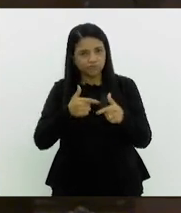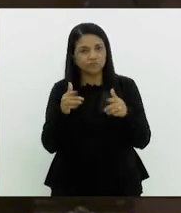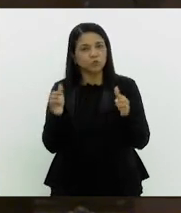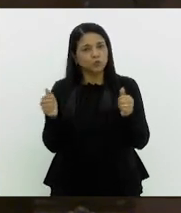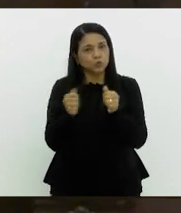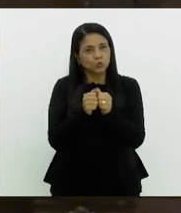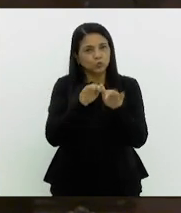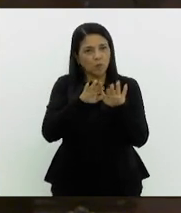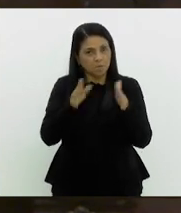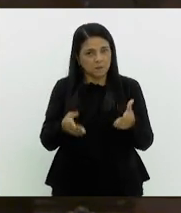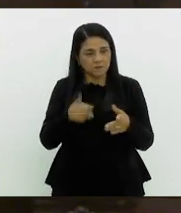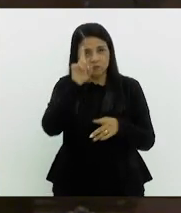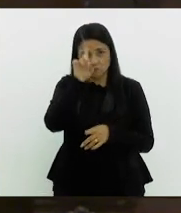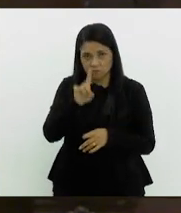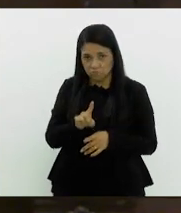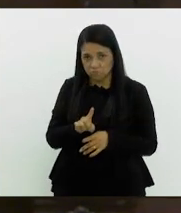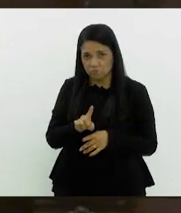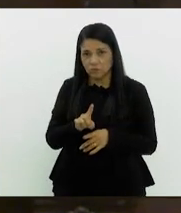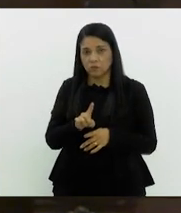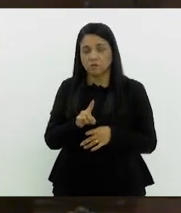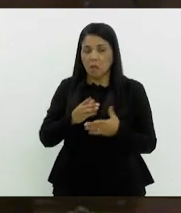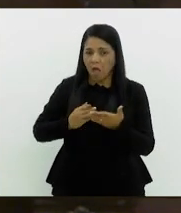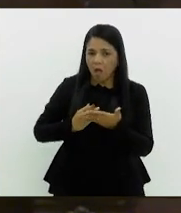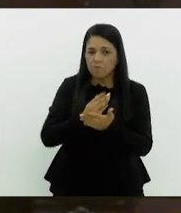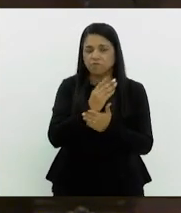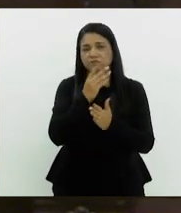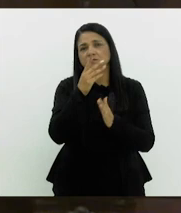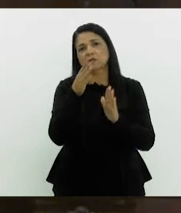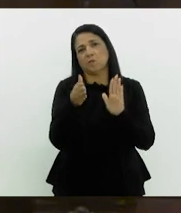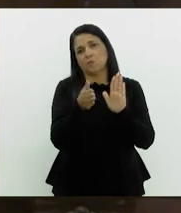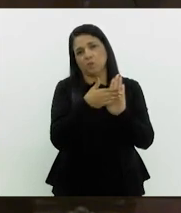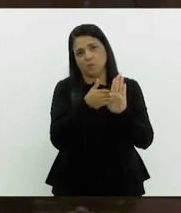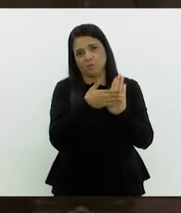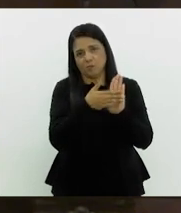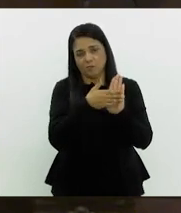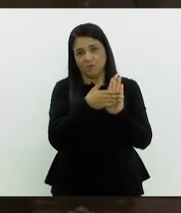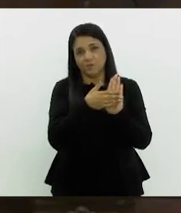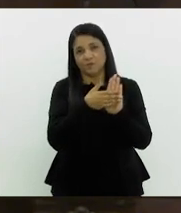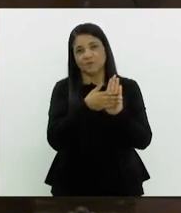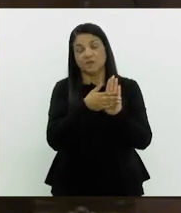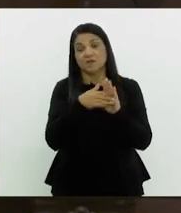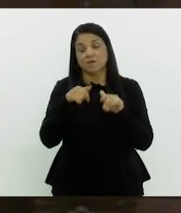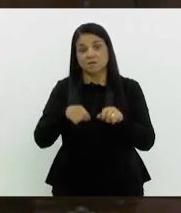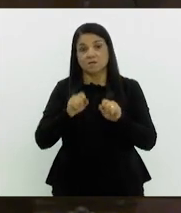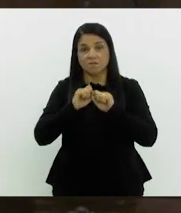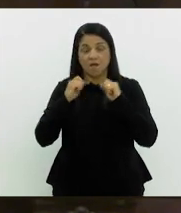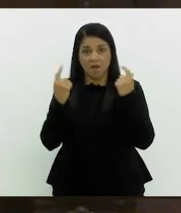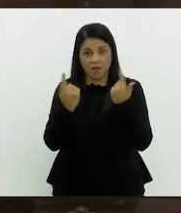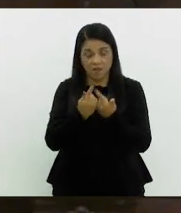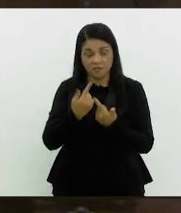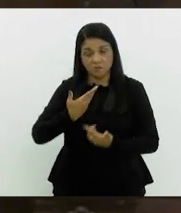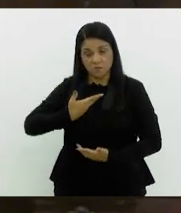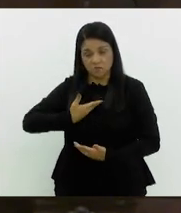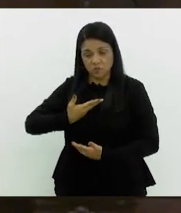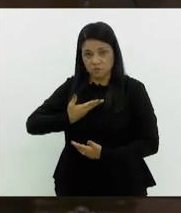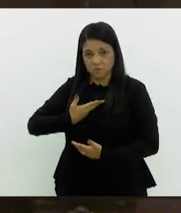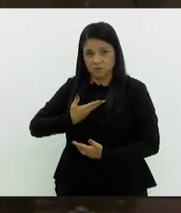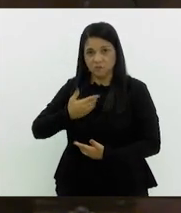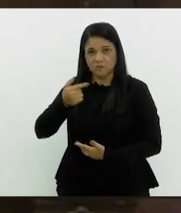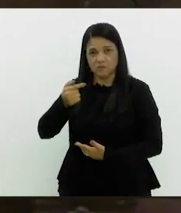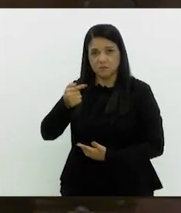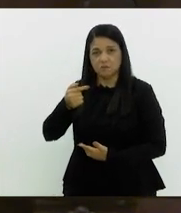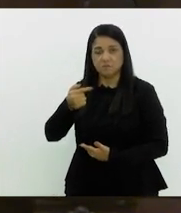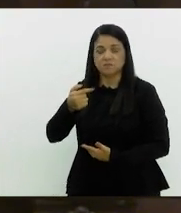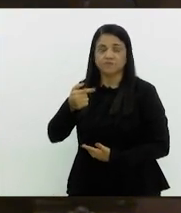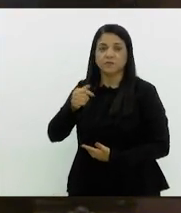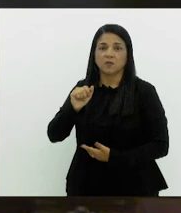diretora, na aprovação dessas propostas, e na casa como um todo, tendo os meus colegas, deputado Rodrigo